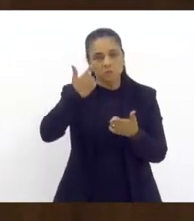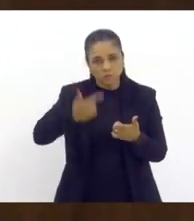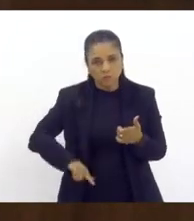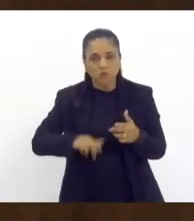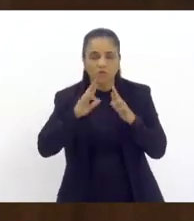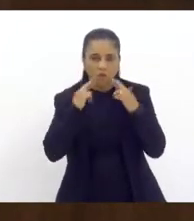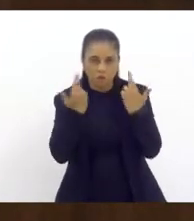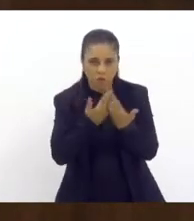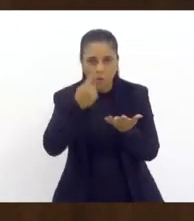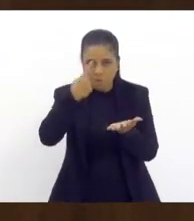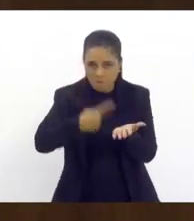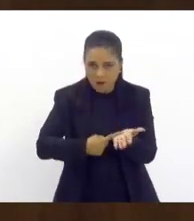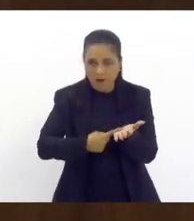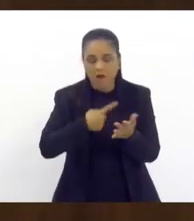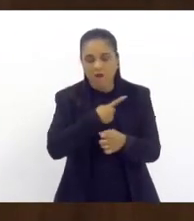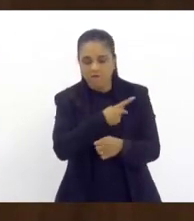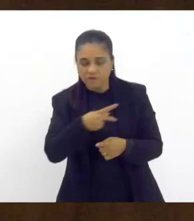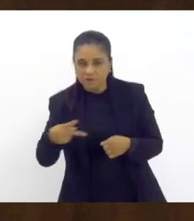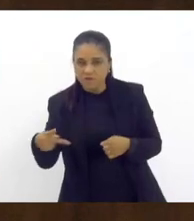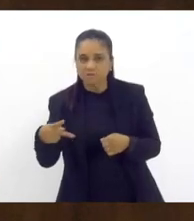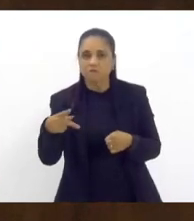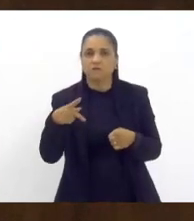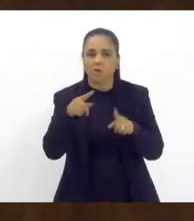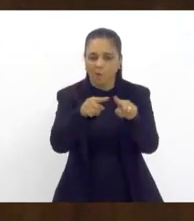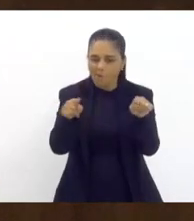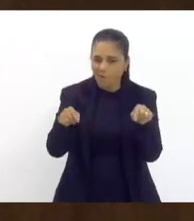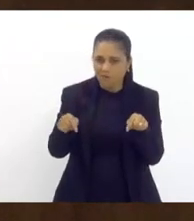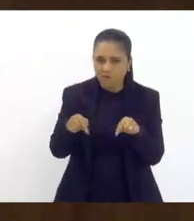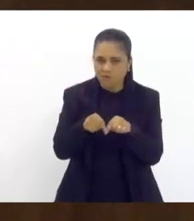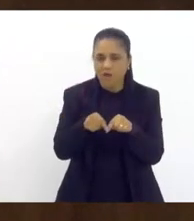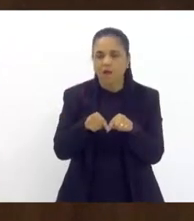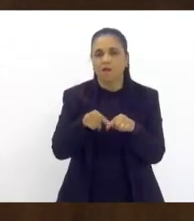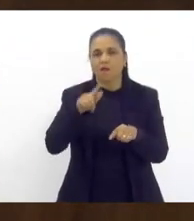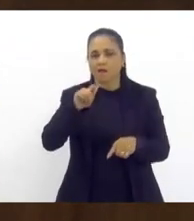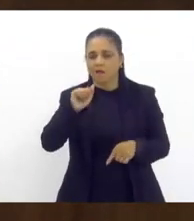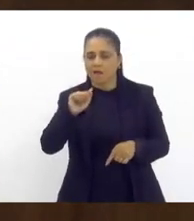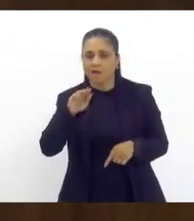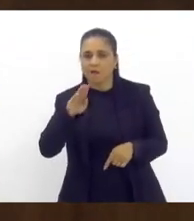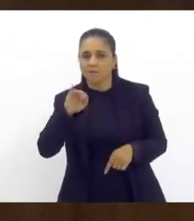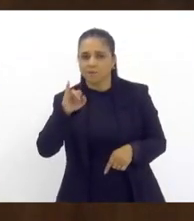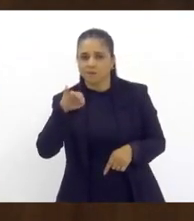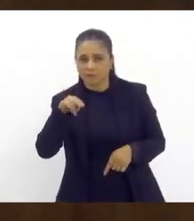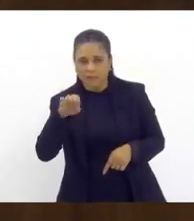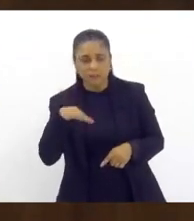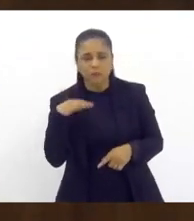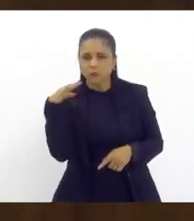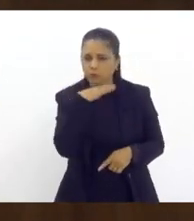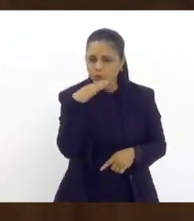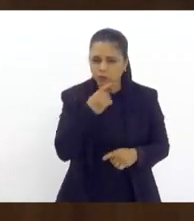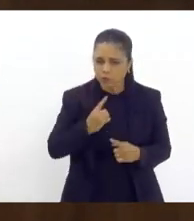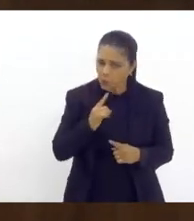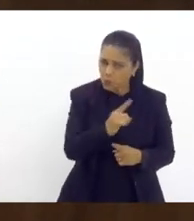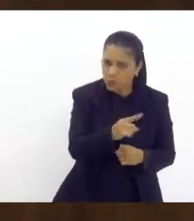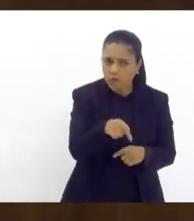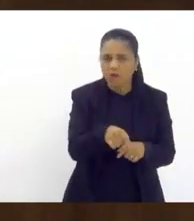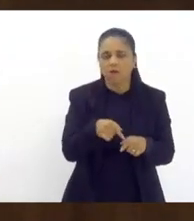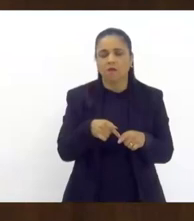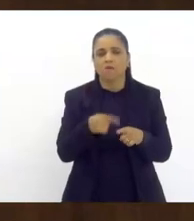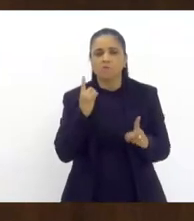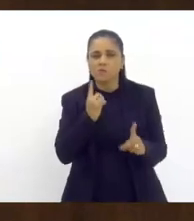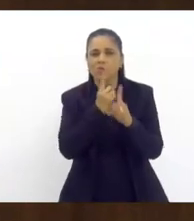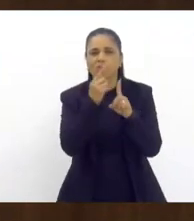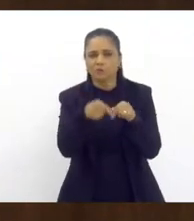remarcando essa visita ao gabinete novamente, ou a minha ida lá, porque é muito urgente. E aí aqui eu